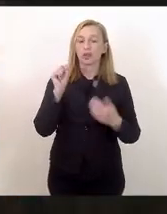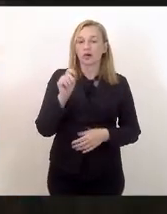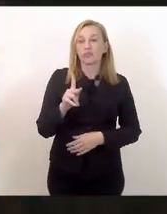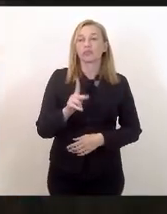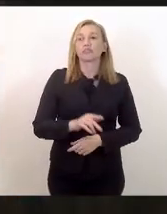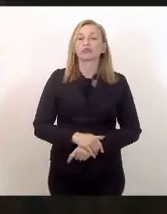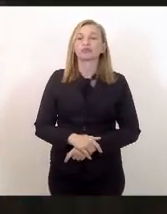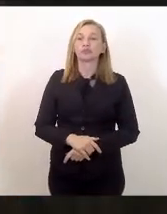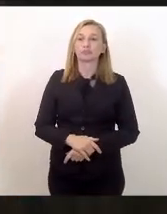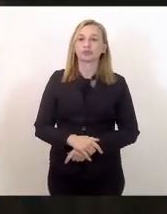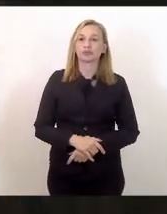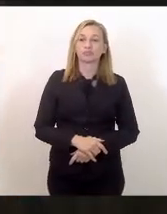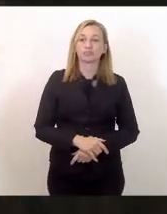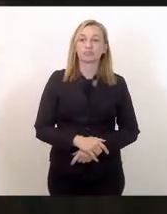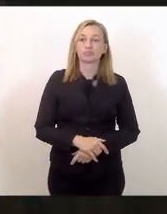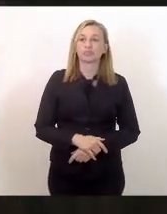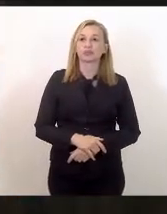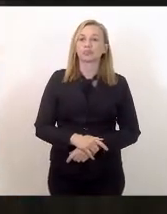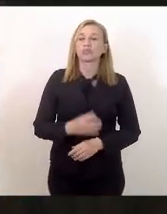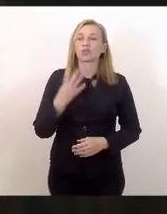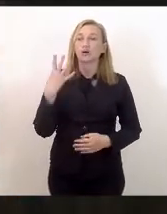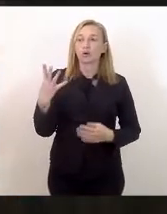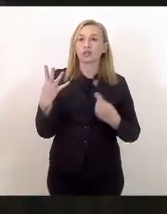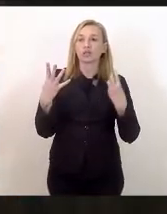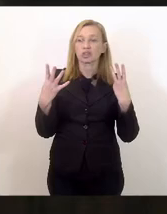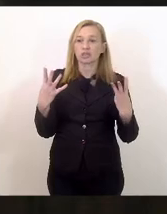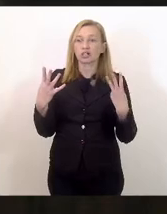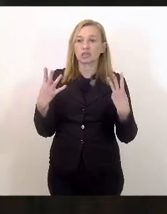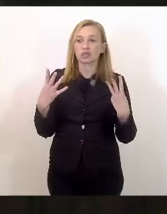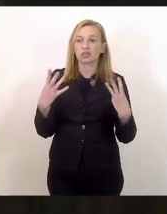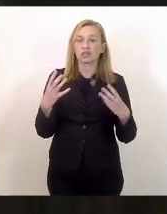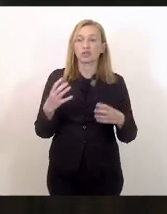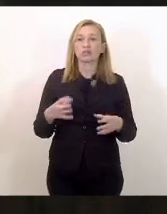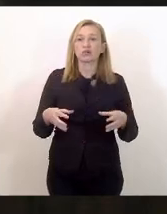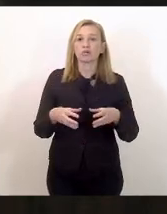Então, resultado final da CCJ, 4-3. Pela Comissão de Agricultura,